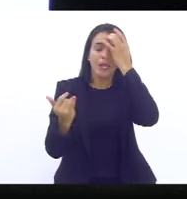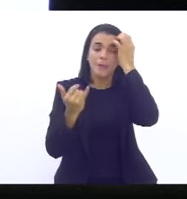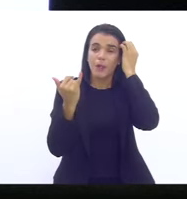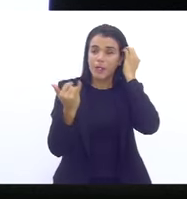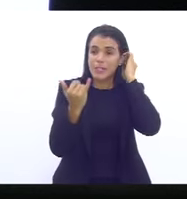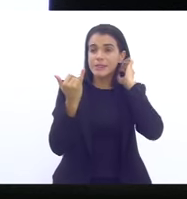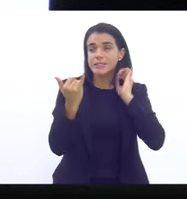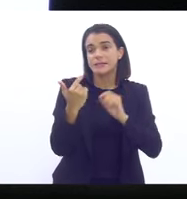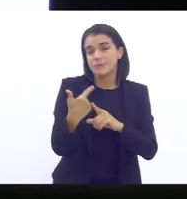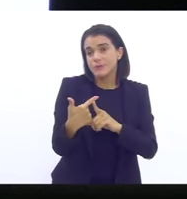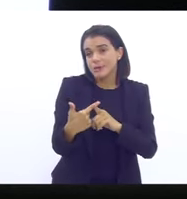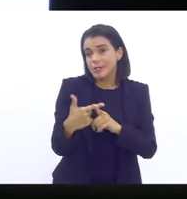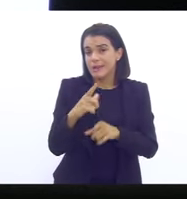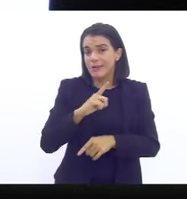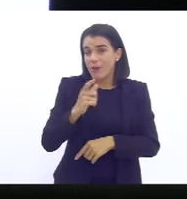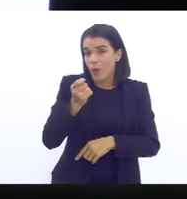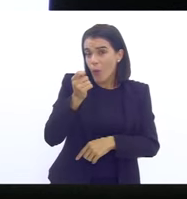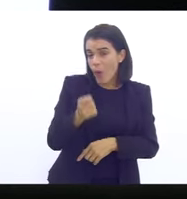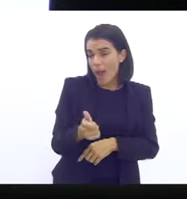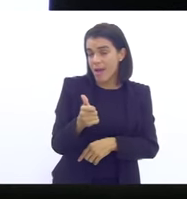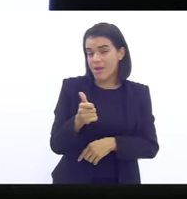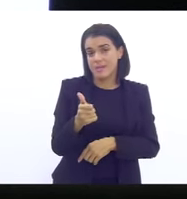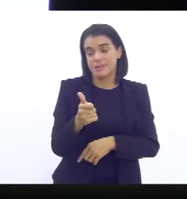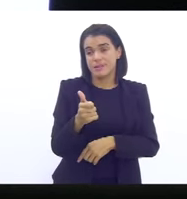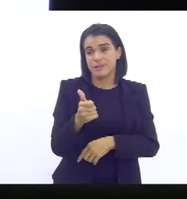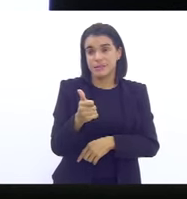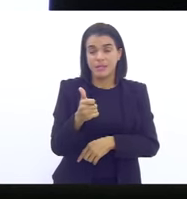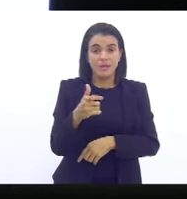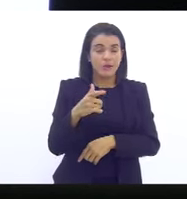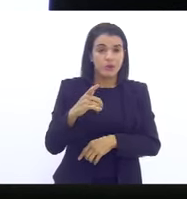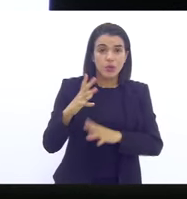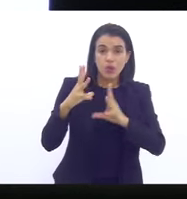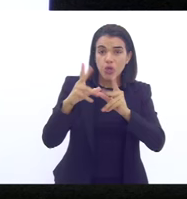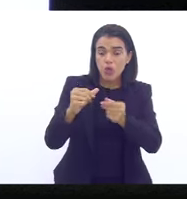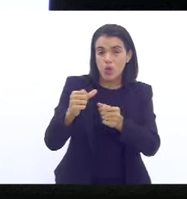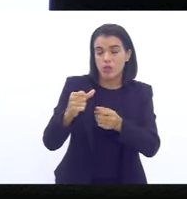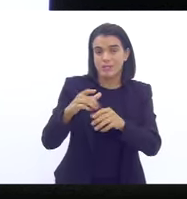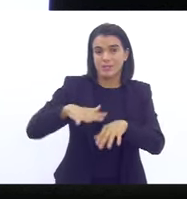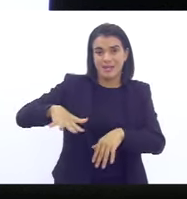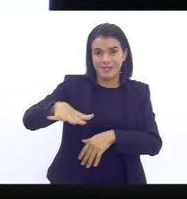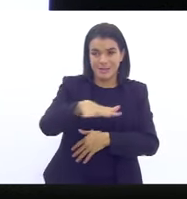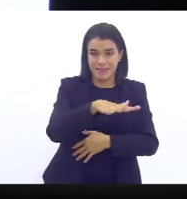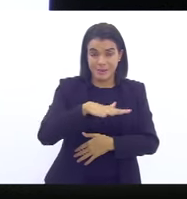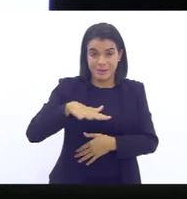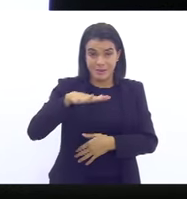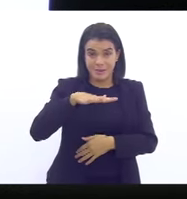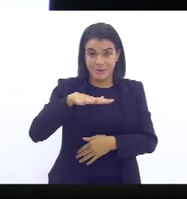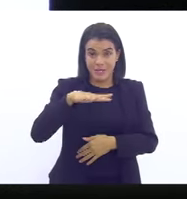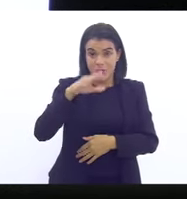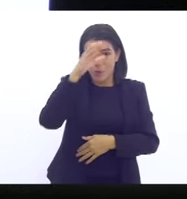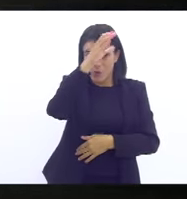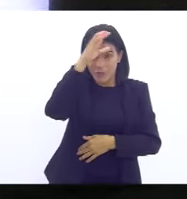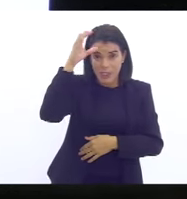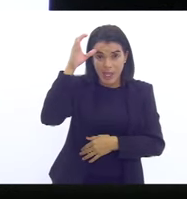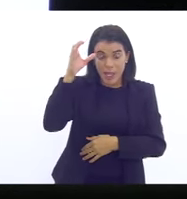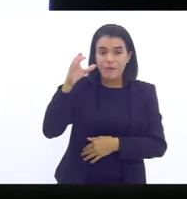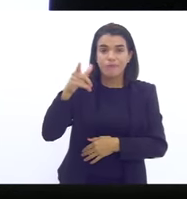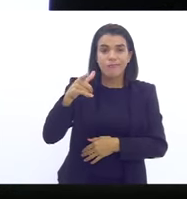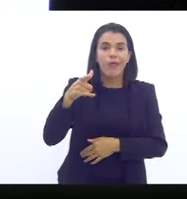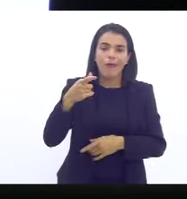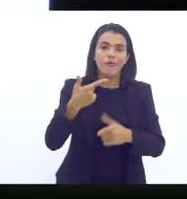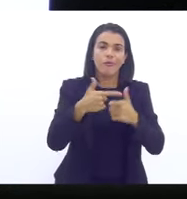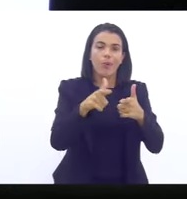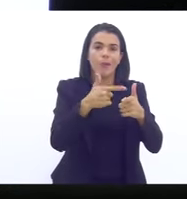afetou praticamente quase toda a nossa concessão. 46% dos nossos clientes eles foram